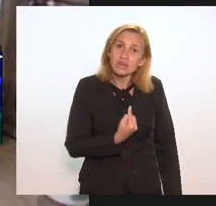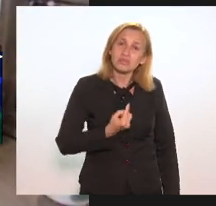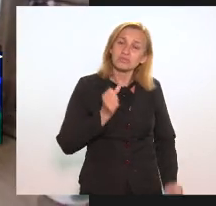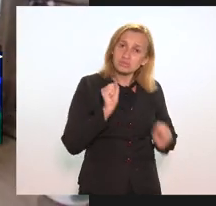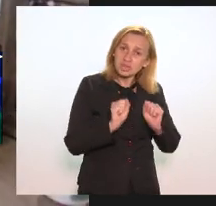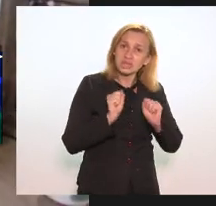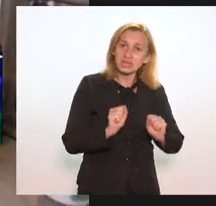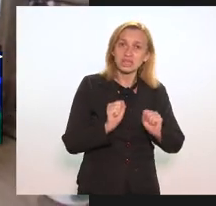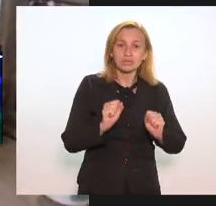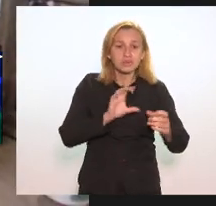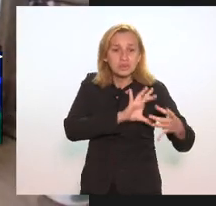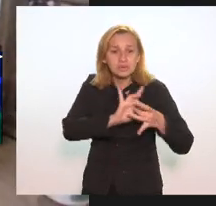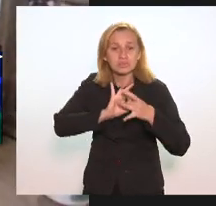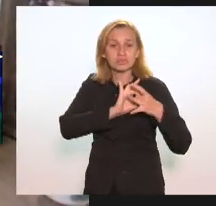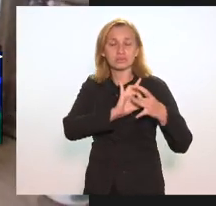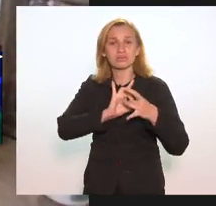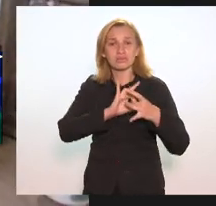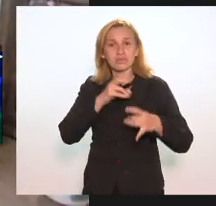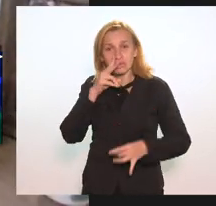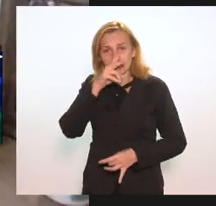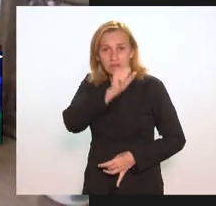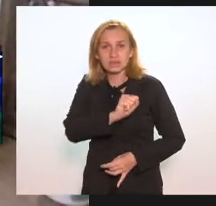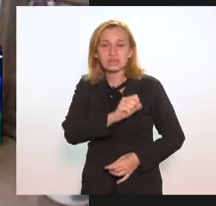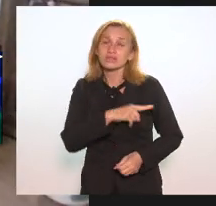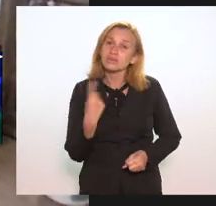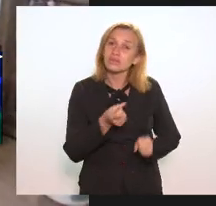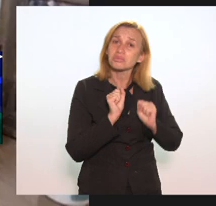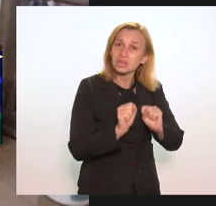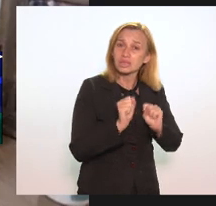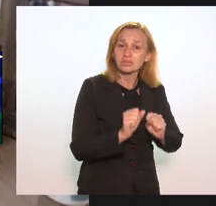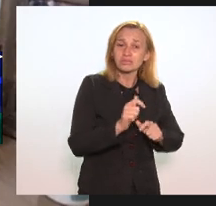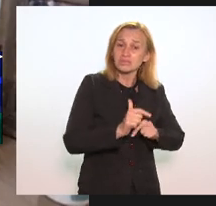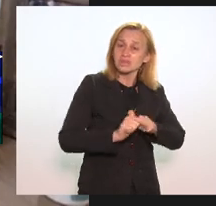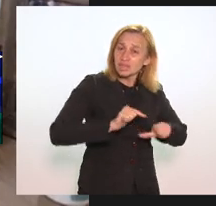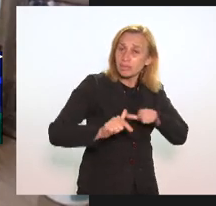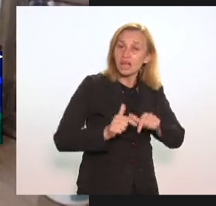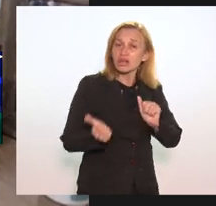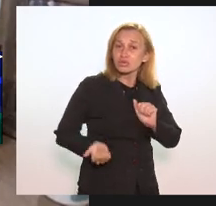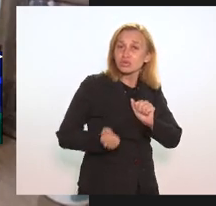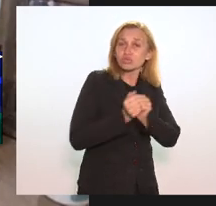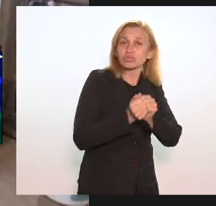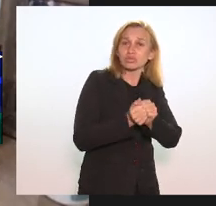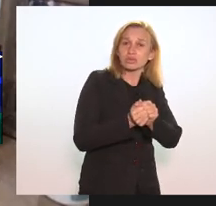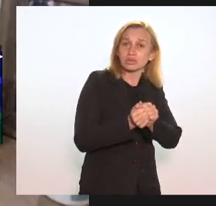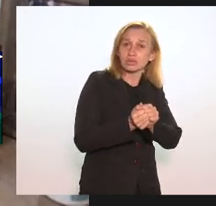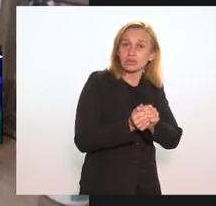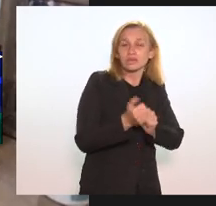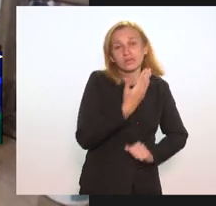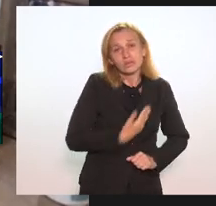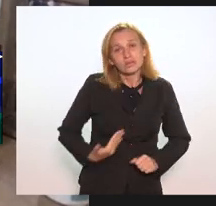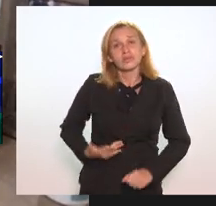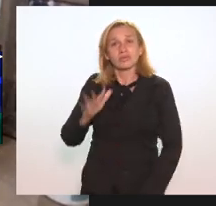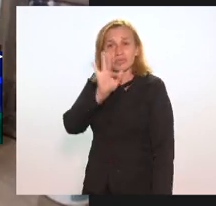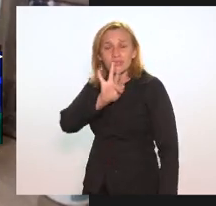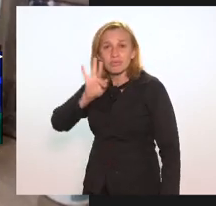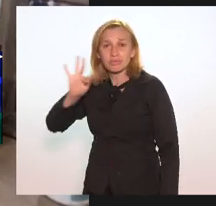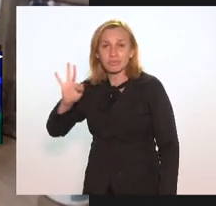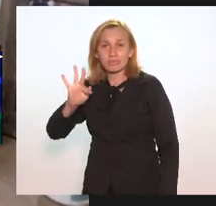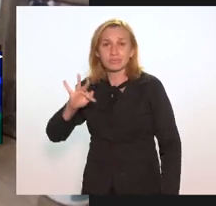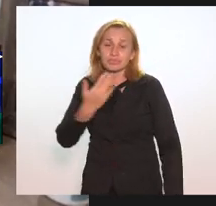possamos uniforça que nós possamos trabalhar juntos com o Governo Federal